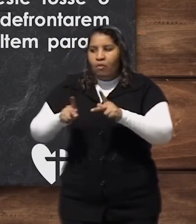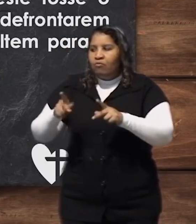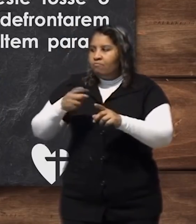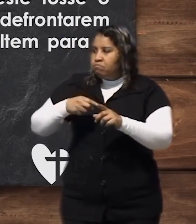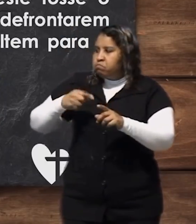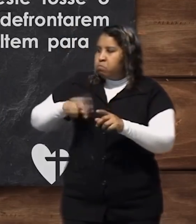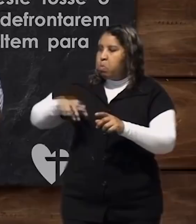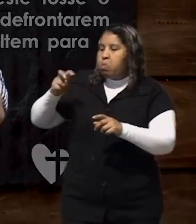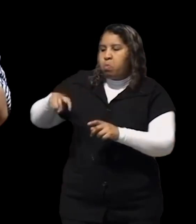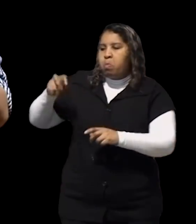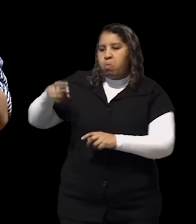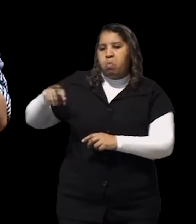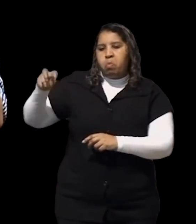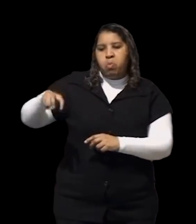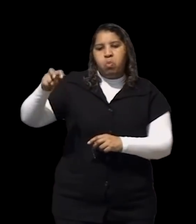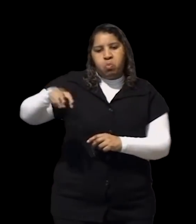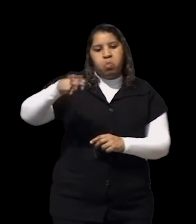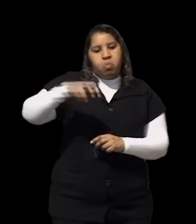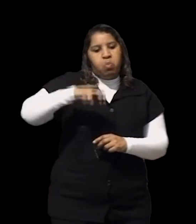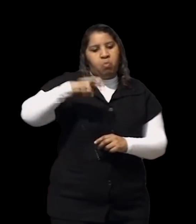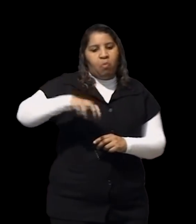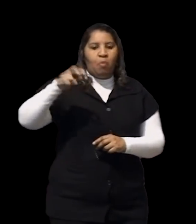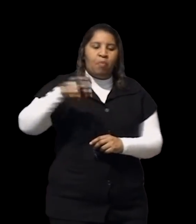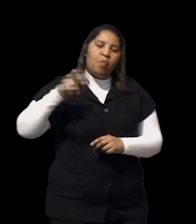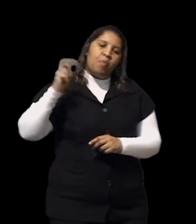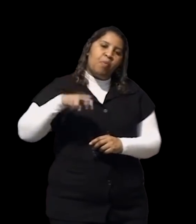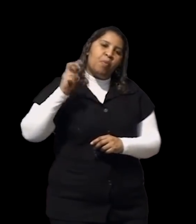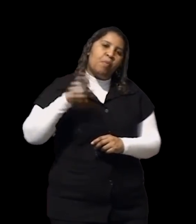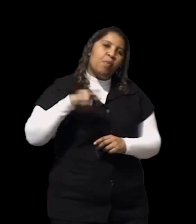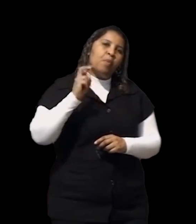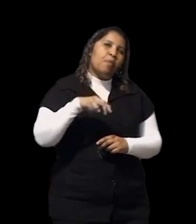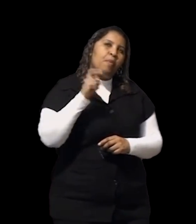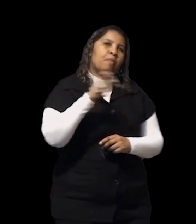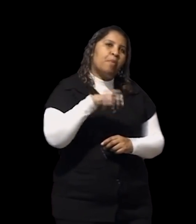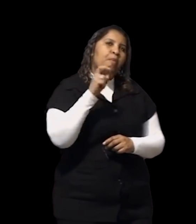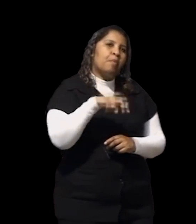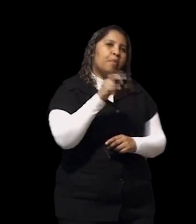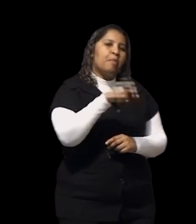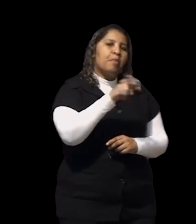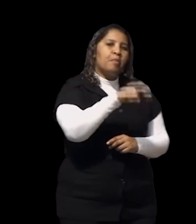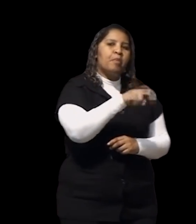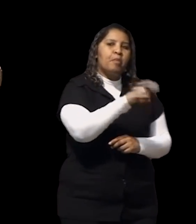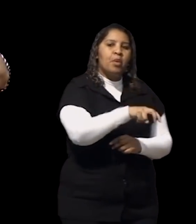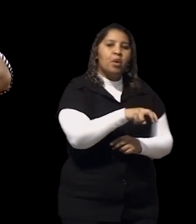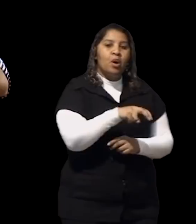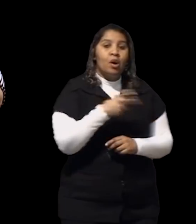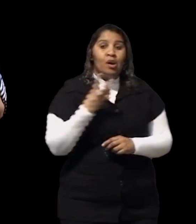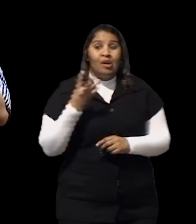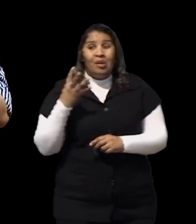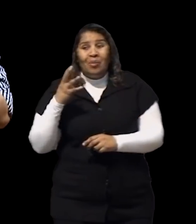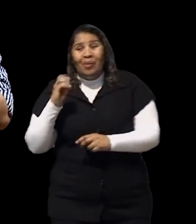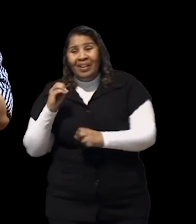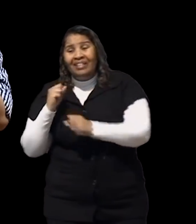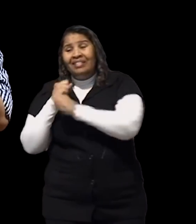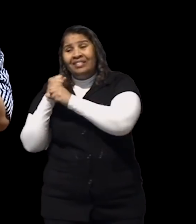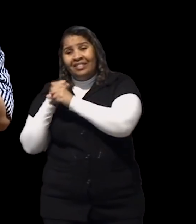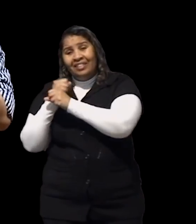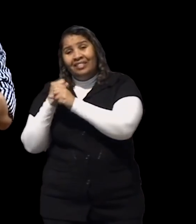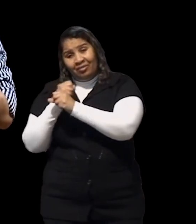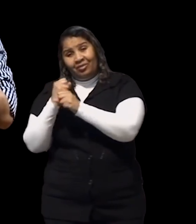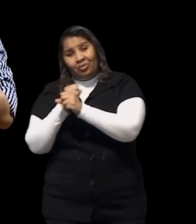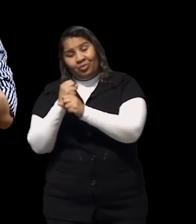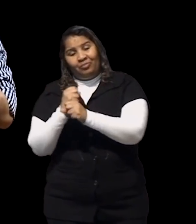para lutar e eles estão ali no lugar Saiu do Egito e eles entram na península do